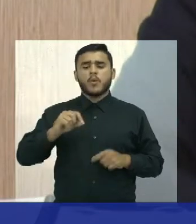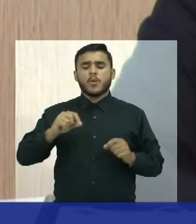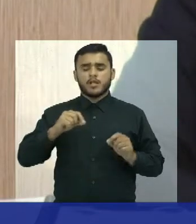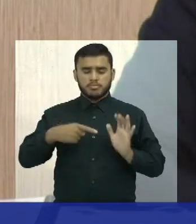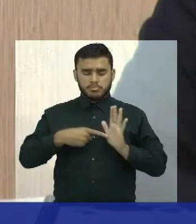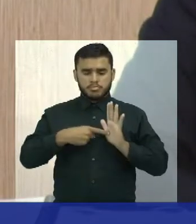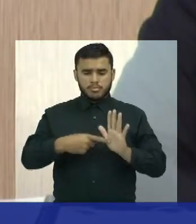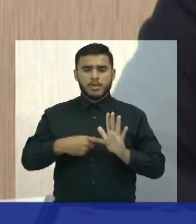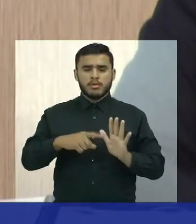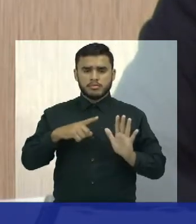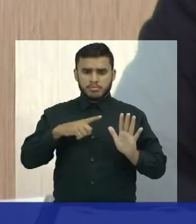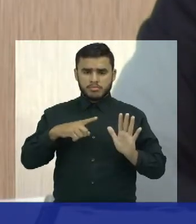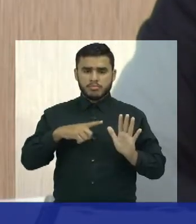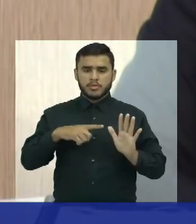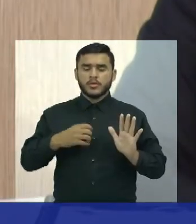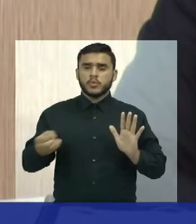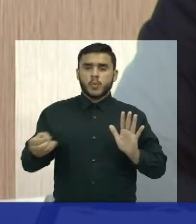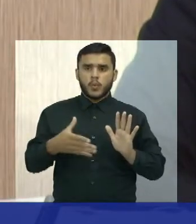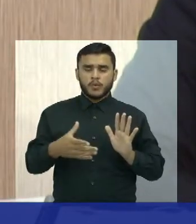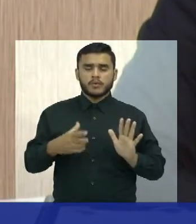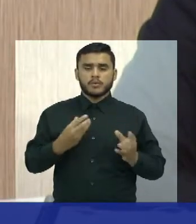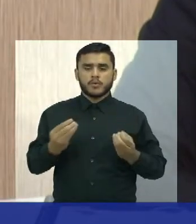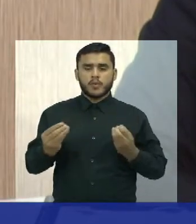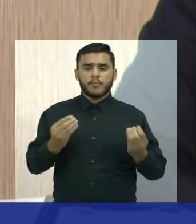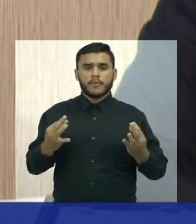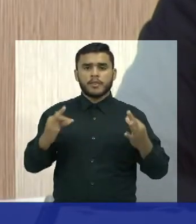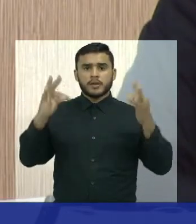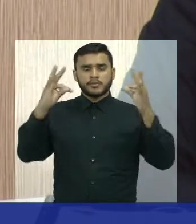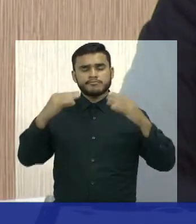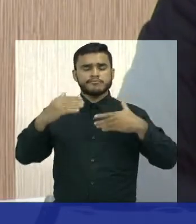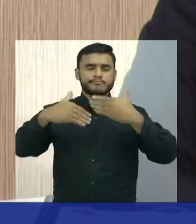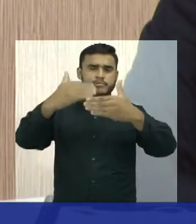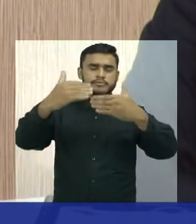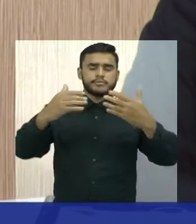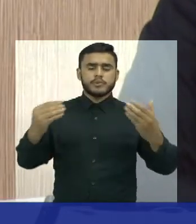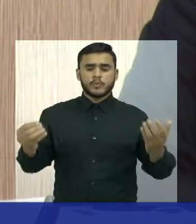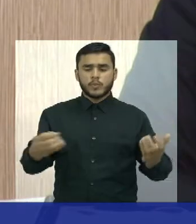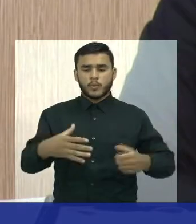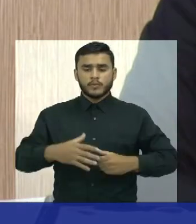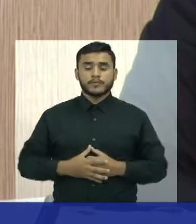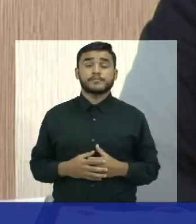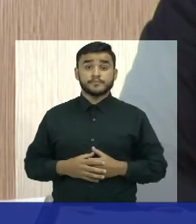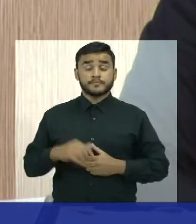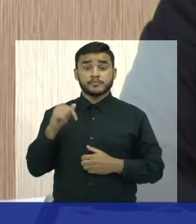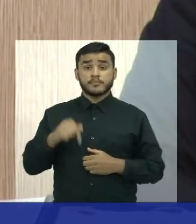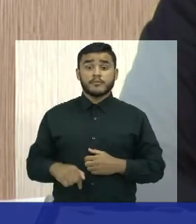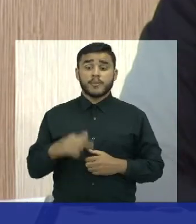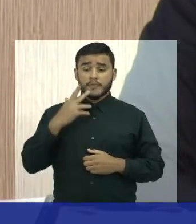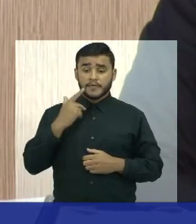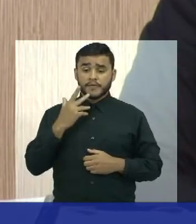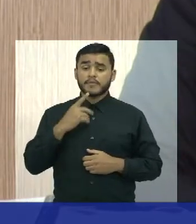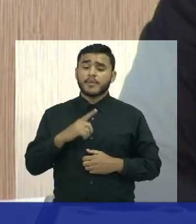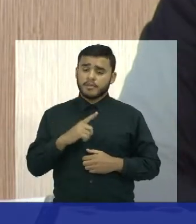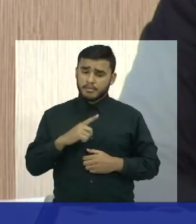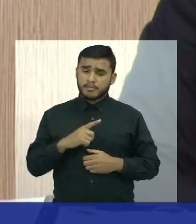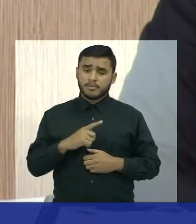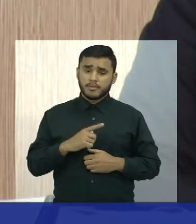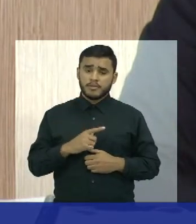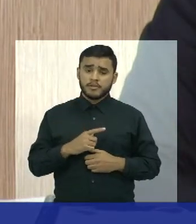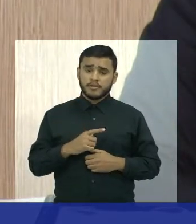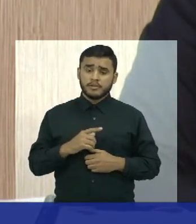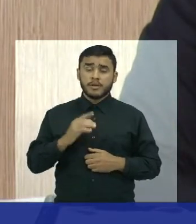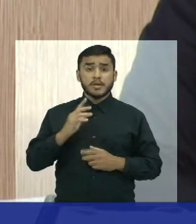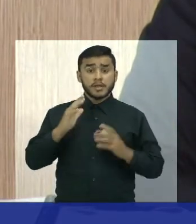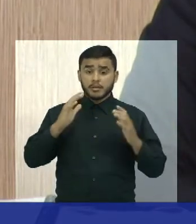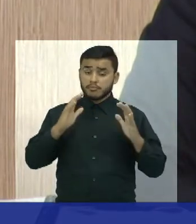de inovação. Então, na verdade, nós estamos o quê? No município de Fortaleza está regulamentando um decreto